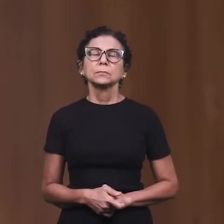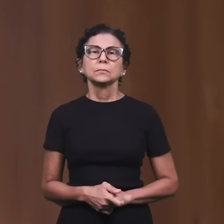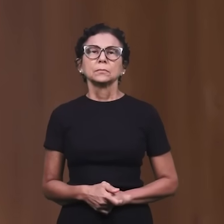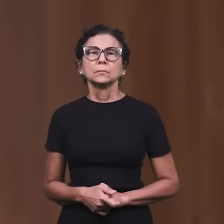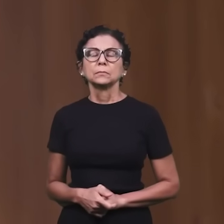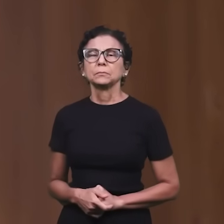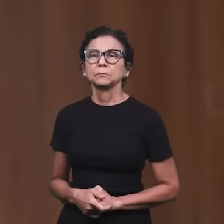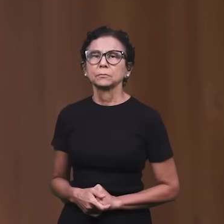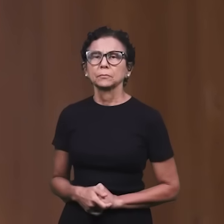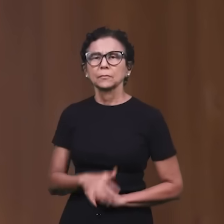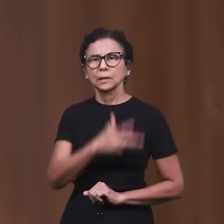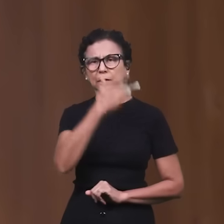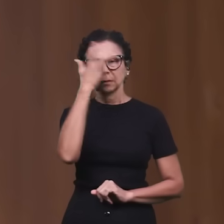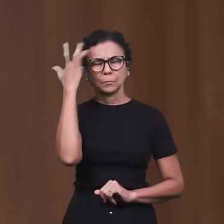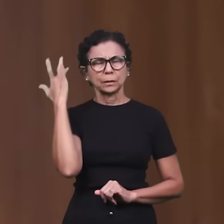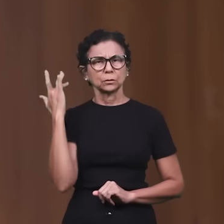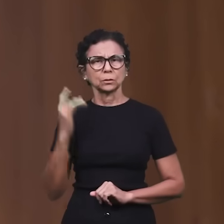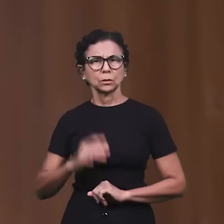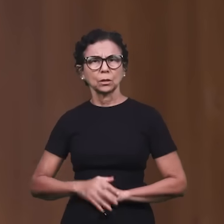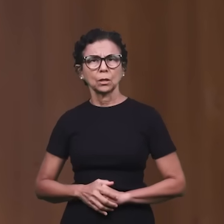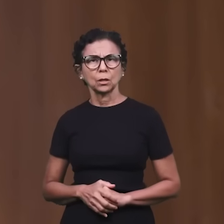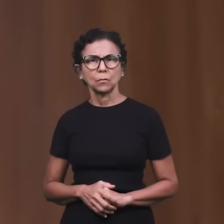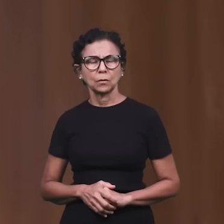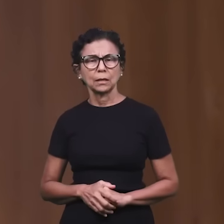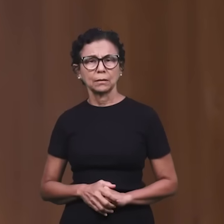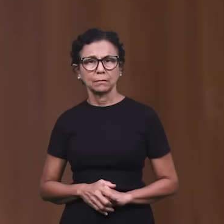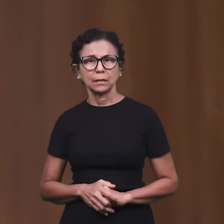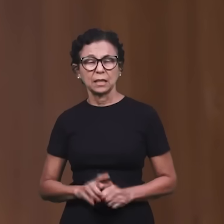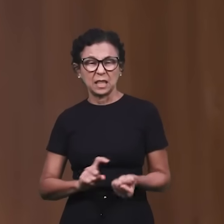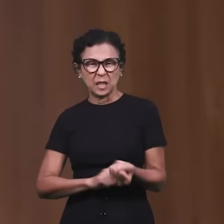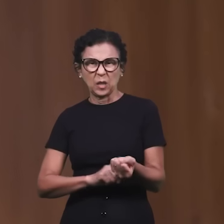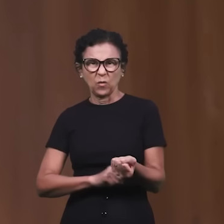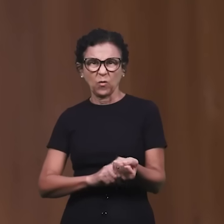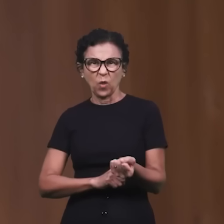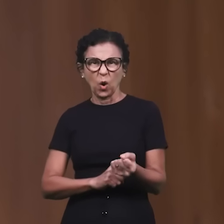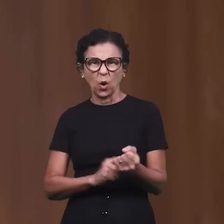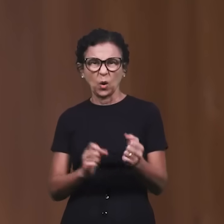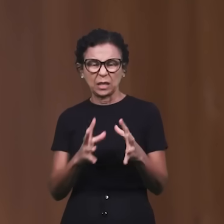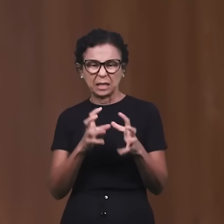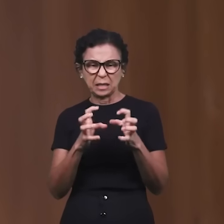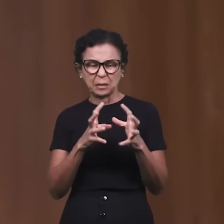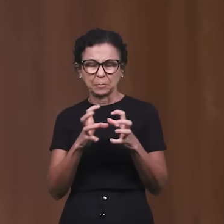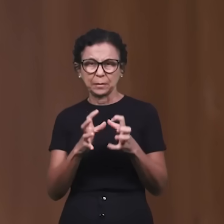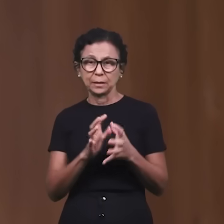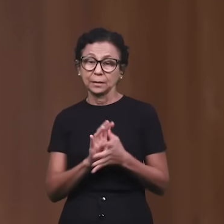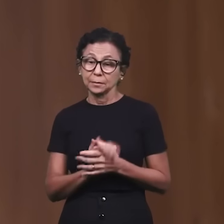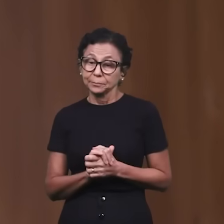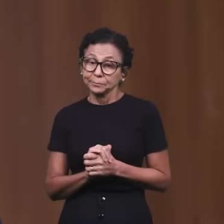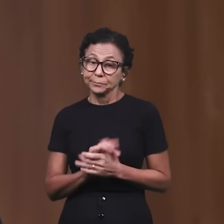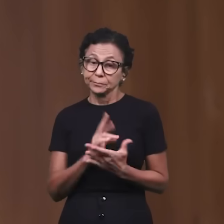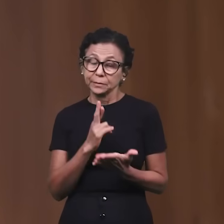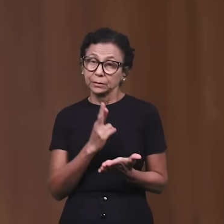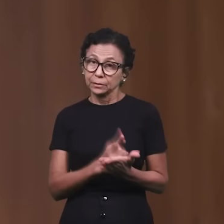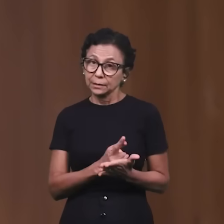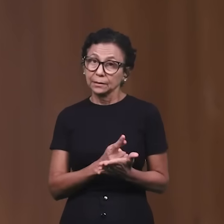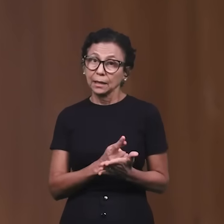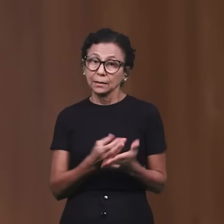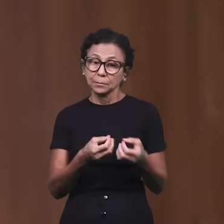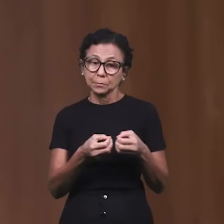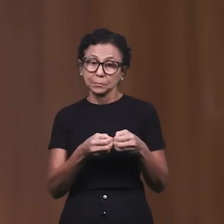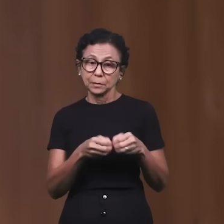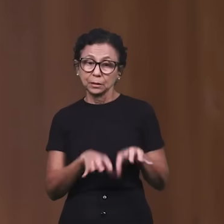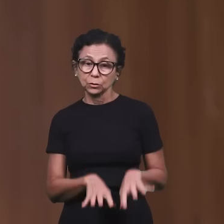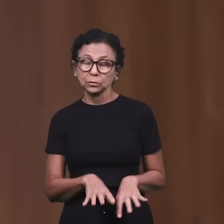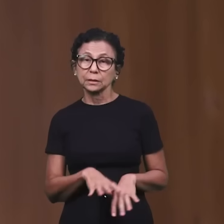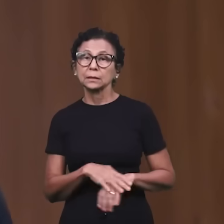é iracundo ou explosivo, ele vai sofrer um dano. E às vezes nós, como o senhor acabou